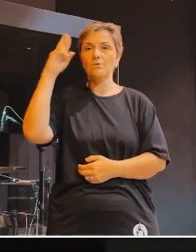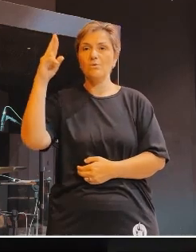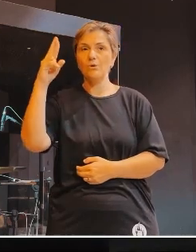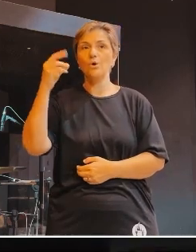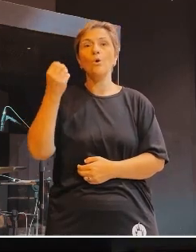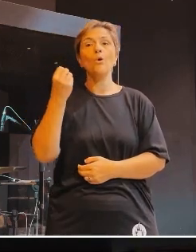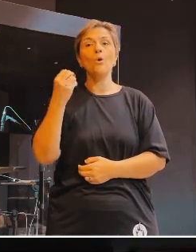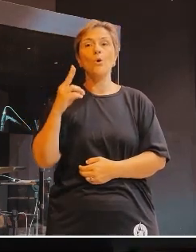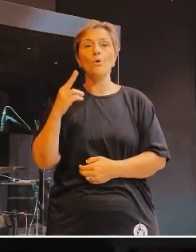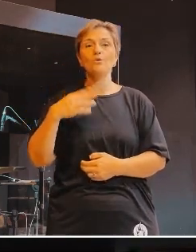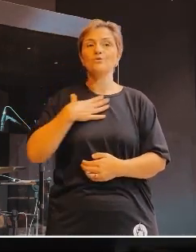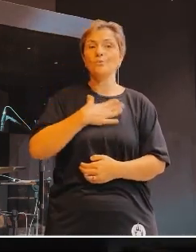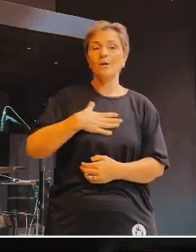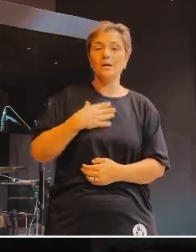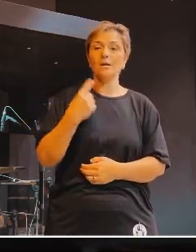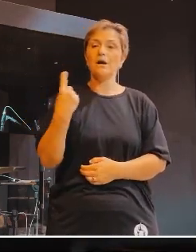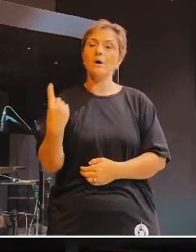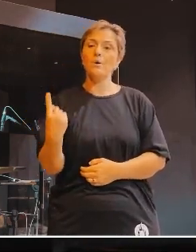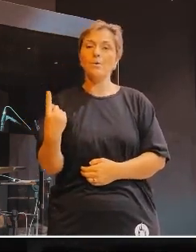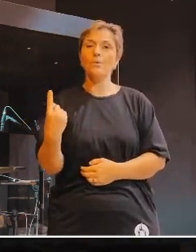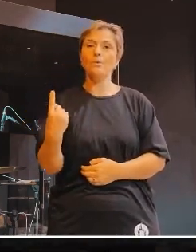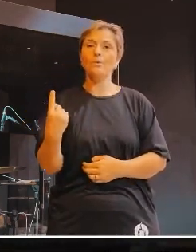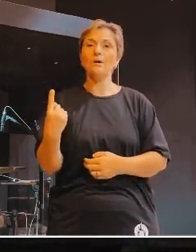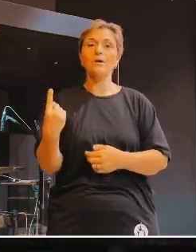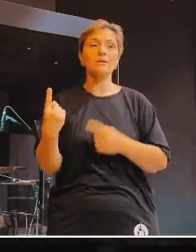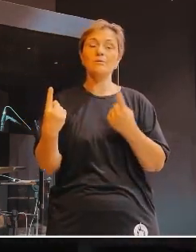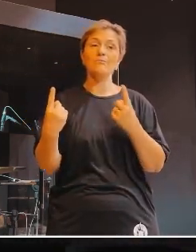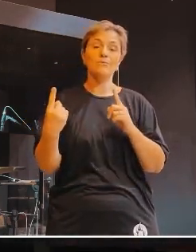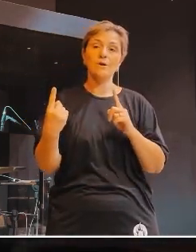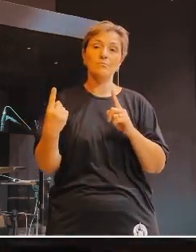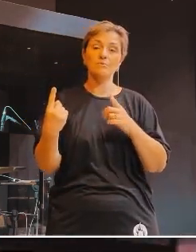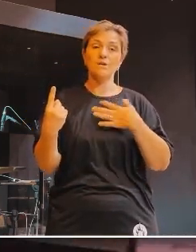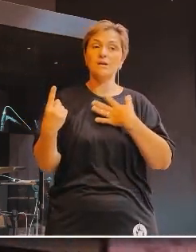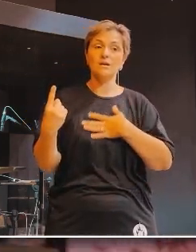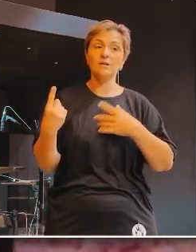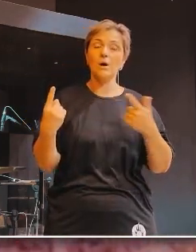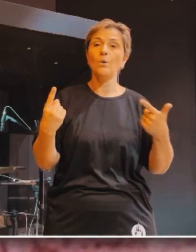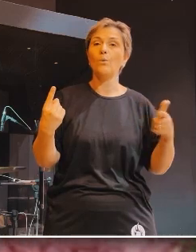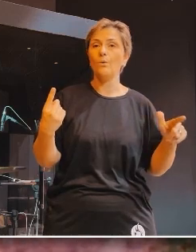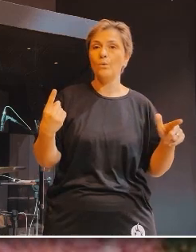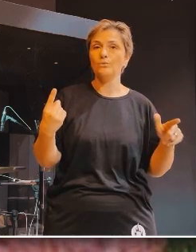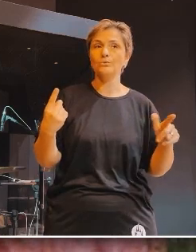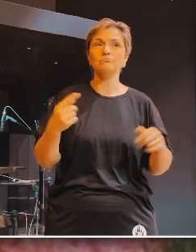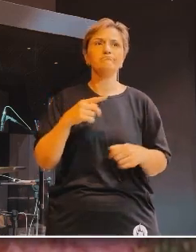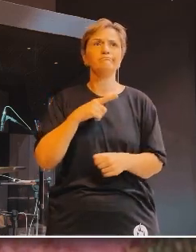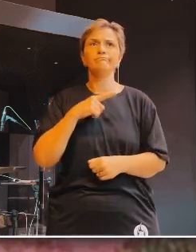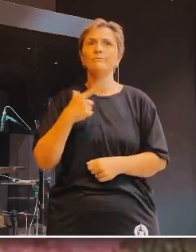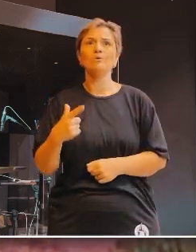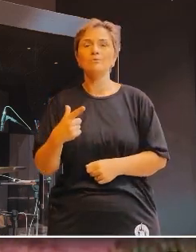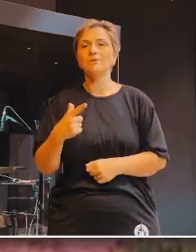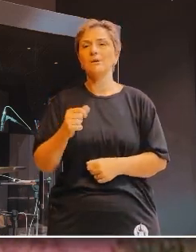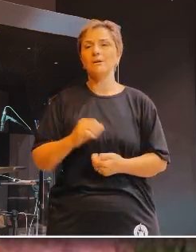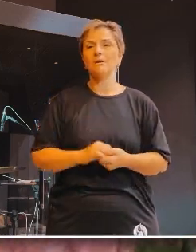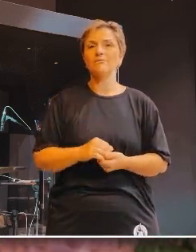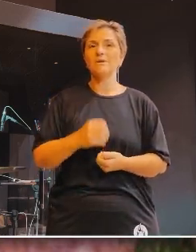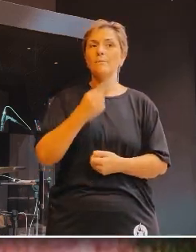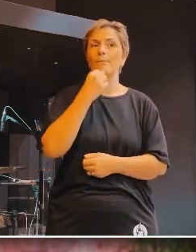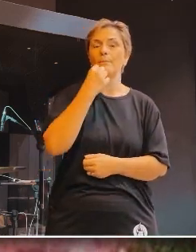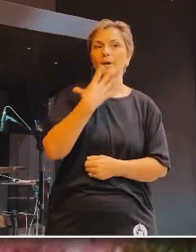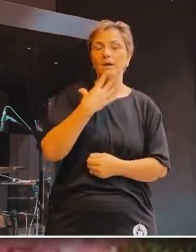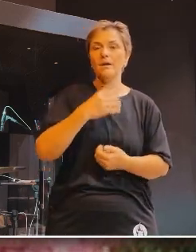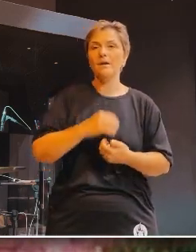vamos agradar a um, ou vamos desagradar a outro. Não existe nós sermos apenas do bem, mas